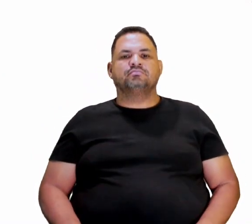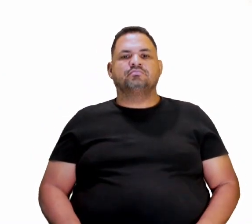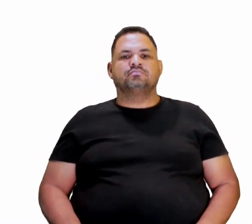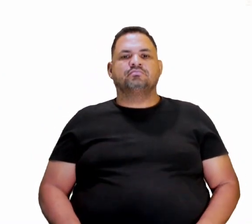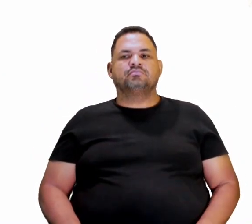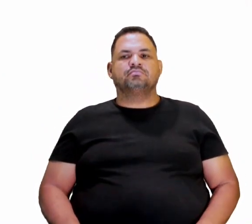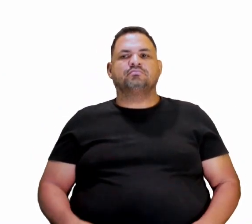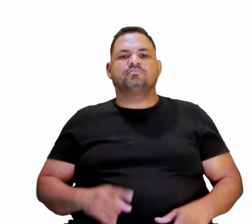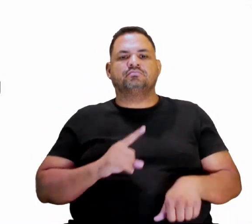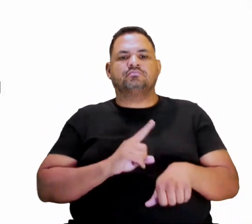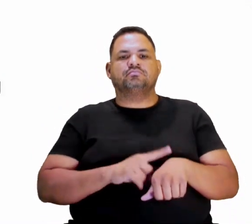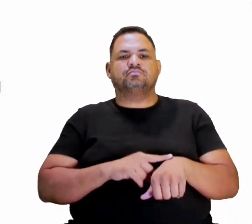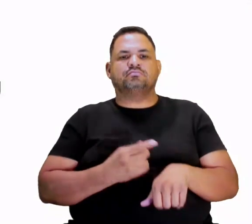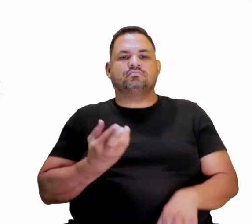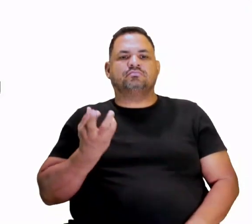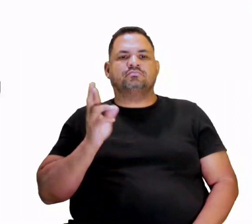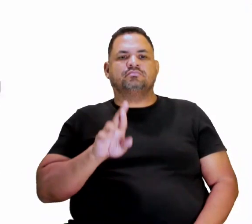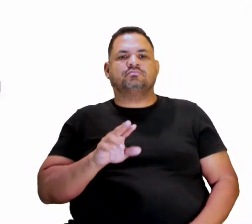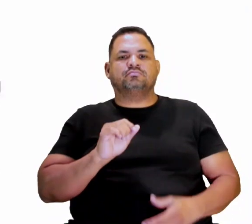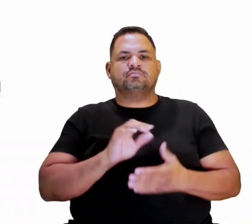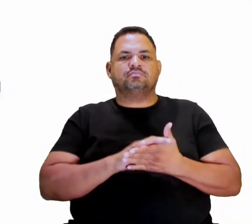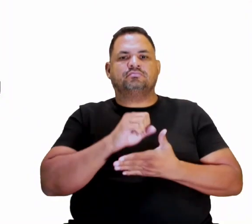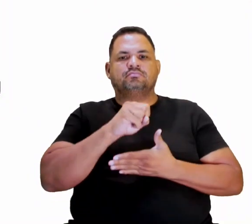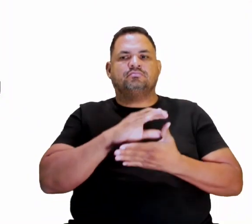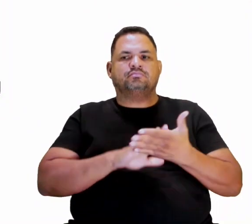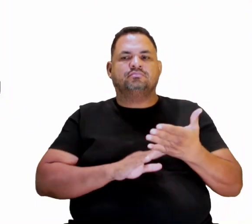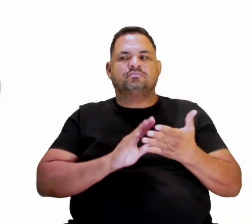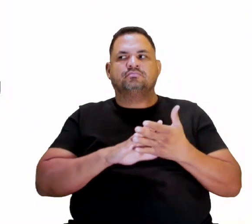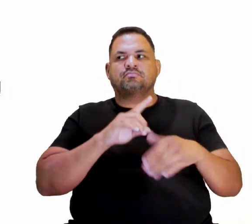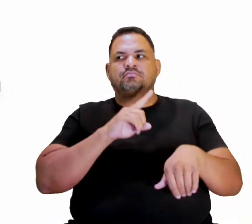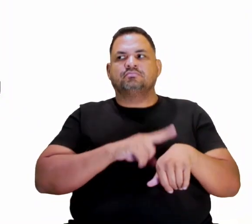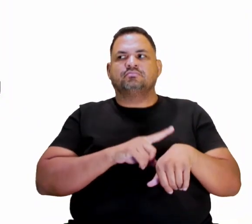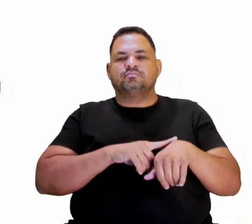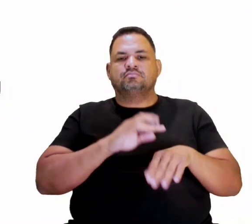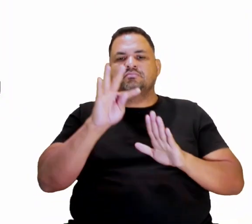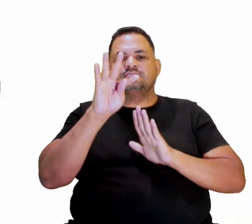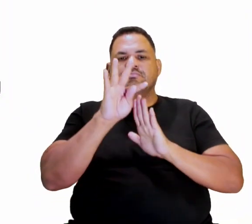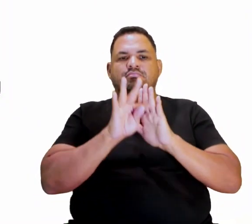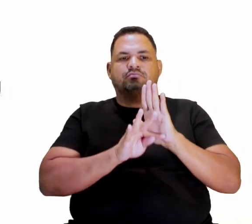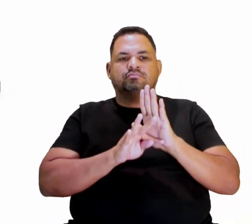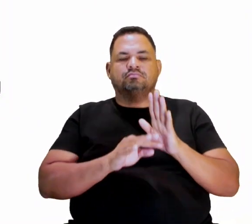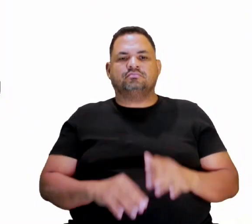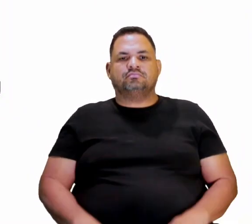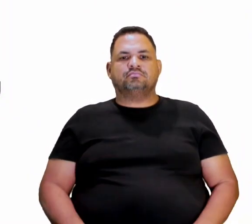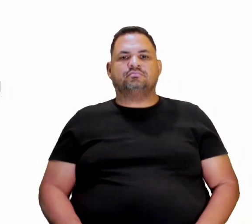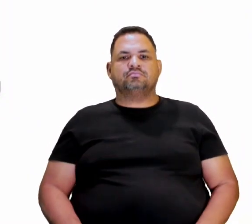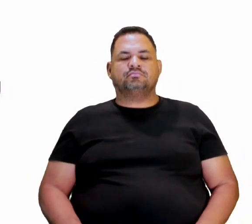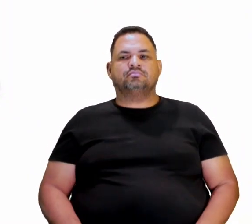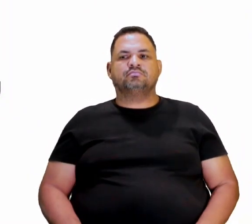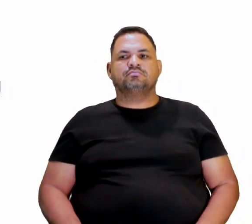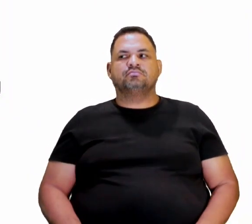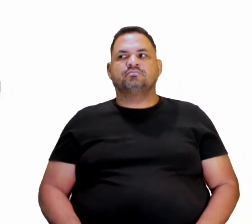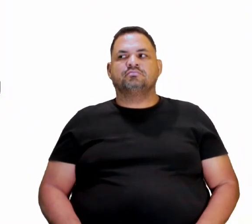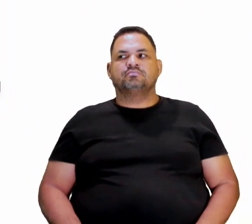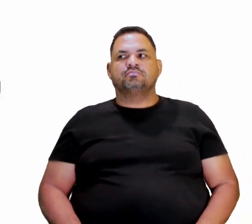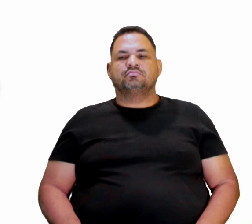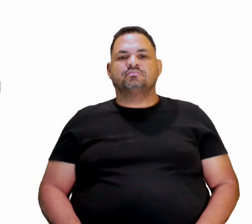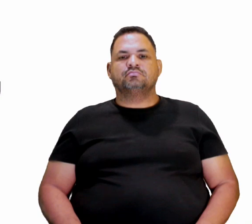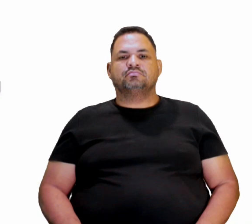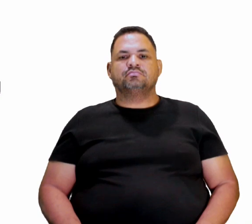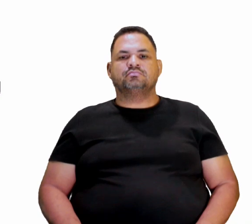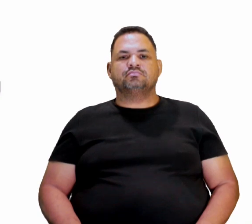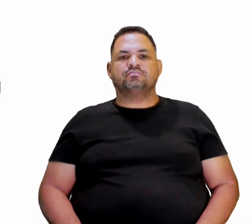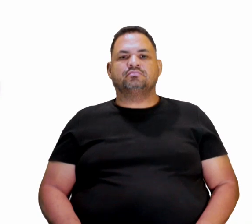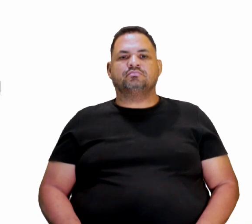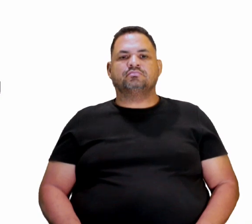continuous. Olha aí, hora de recuperar, vamos fazer as atividades que o tempo é curto, tem um texto aí, Everybody should travel. I want